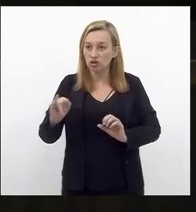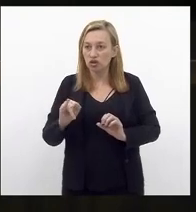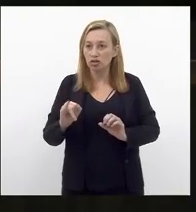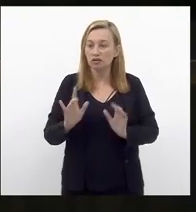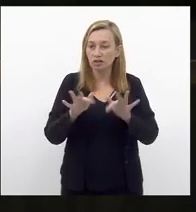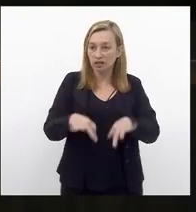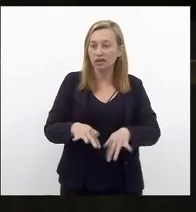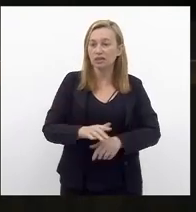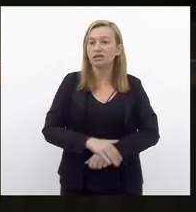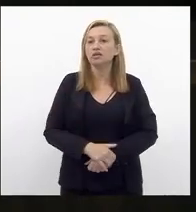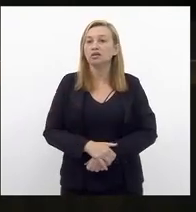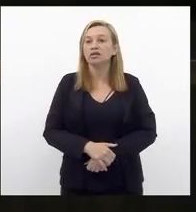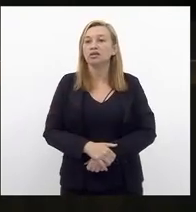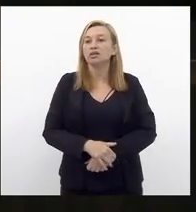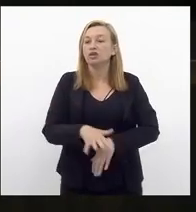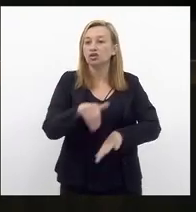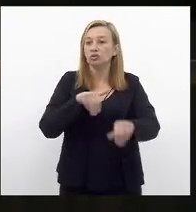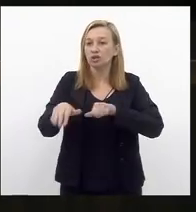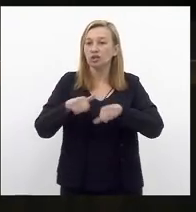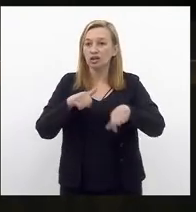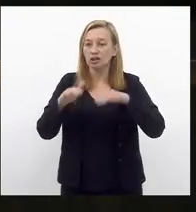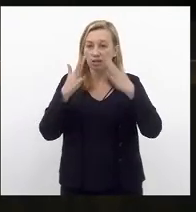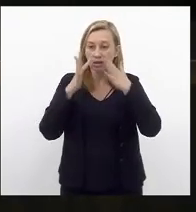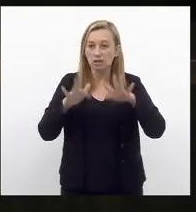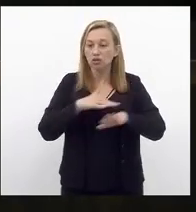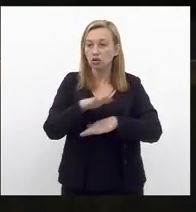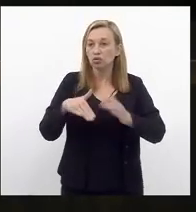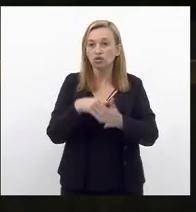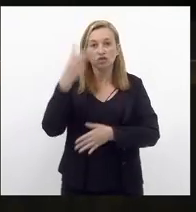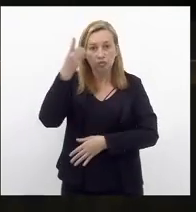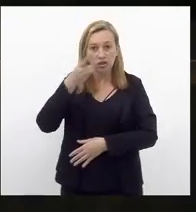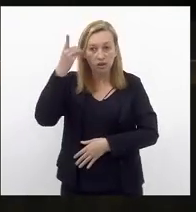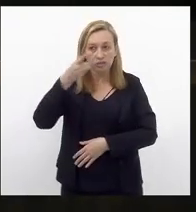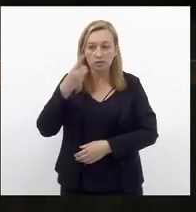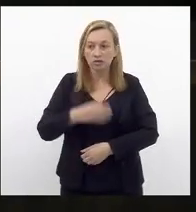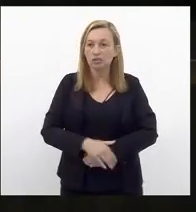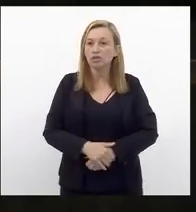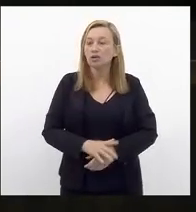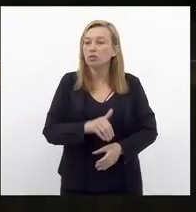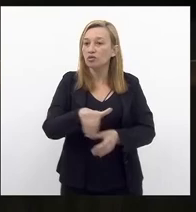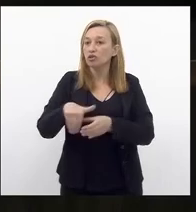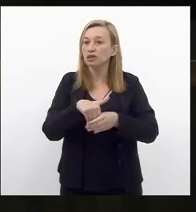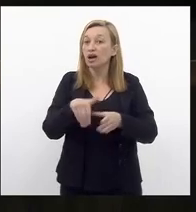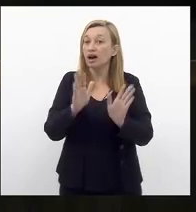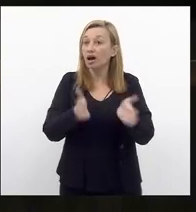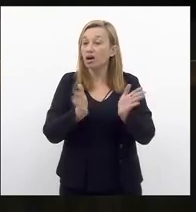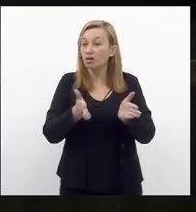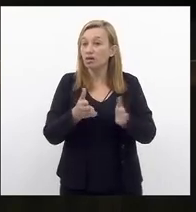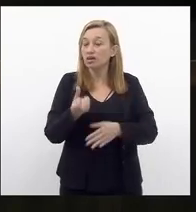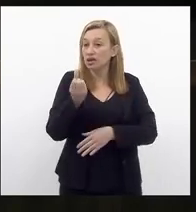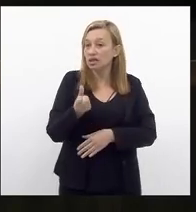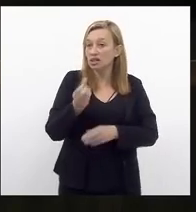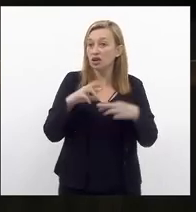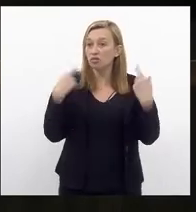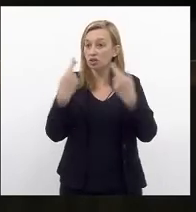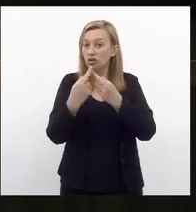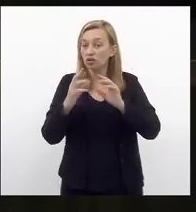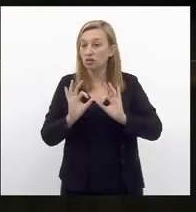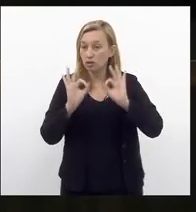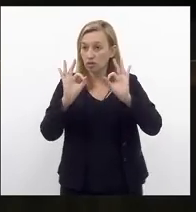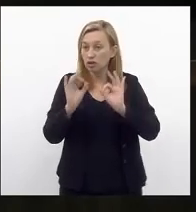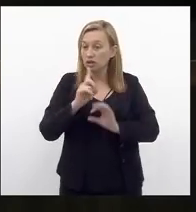está encerrado presença chama atenção do Senhor de parlamentares vamos votar agora na 6ª sessão ordinária